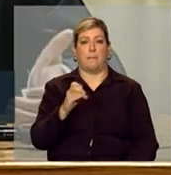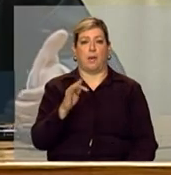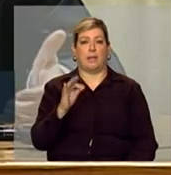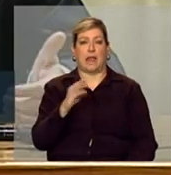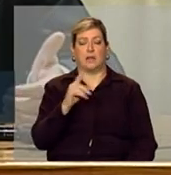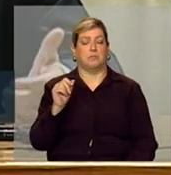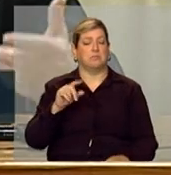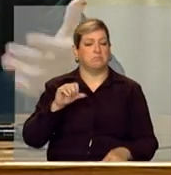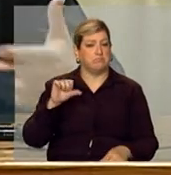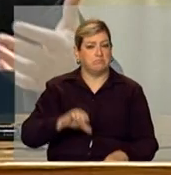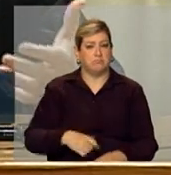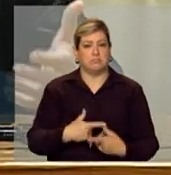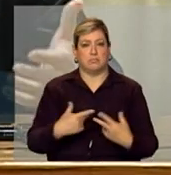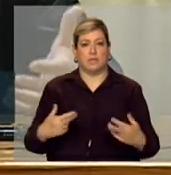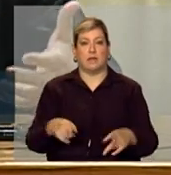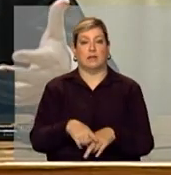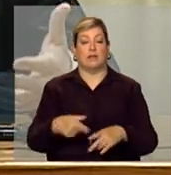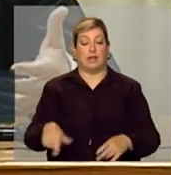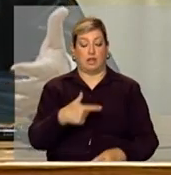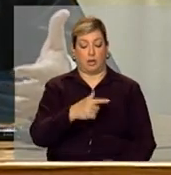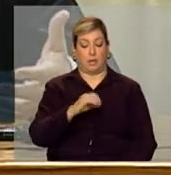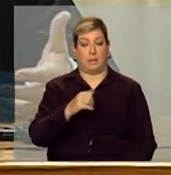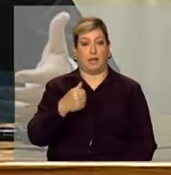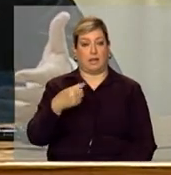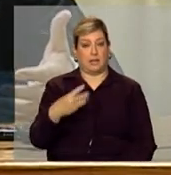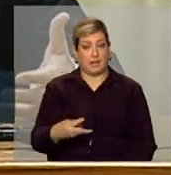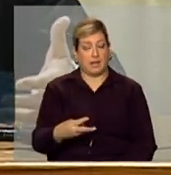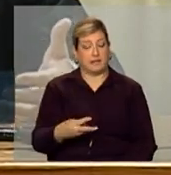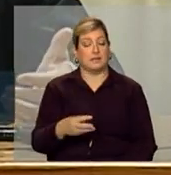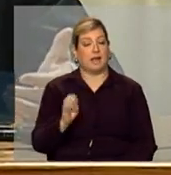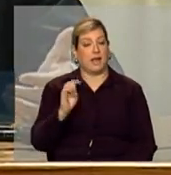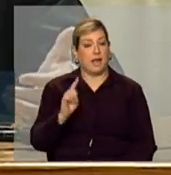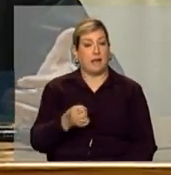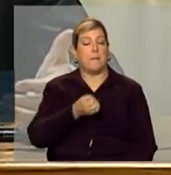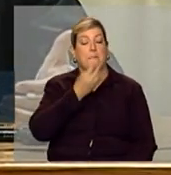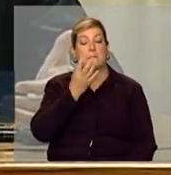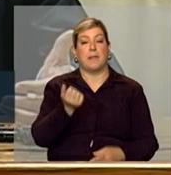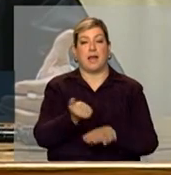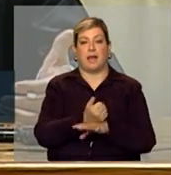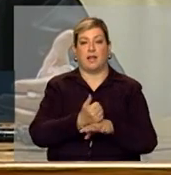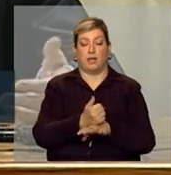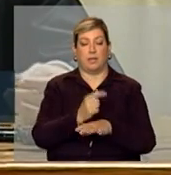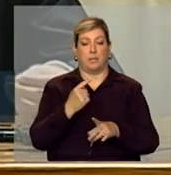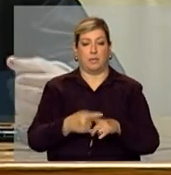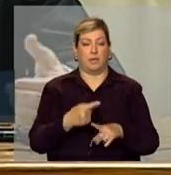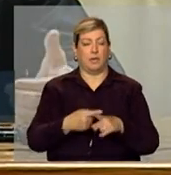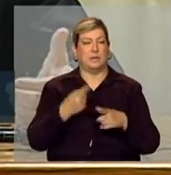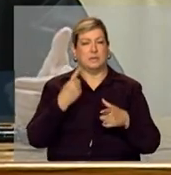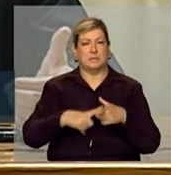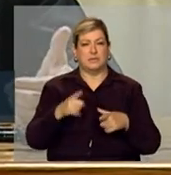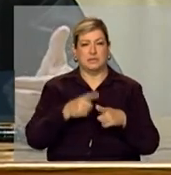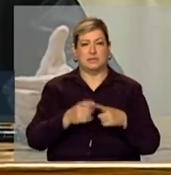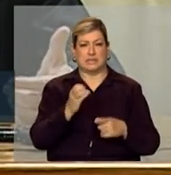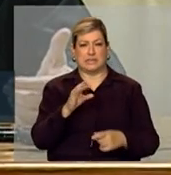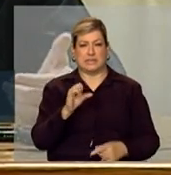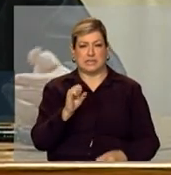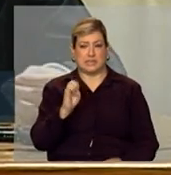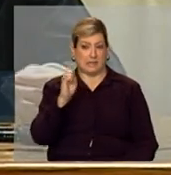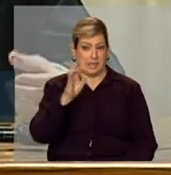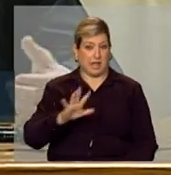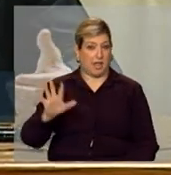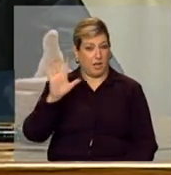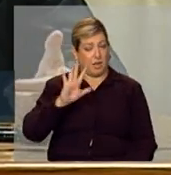2013 o cenário internacional é mais Benigno a crise europeia em parte está